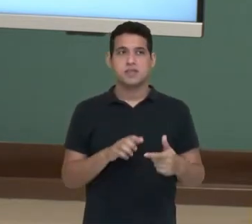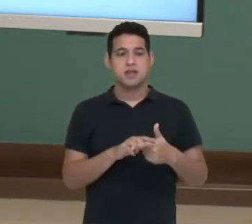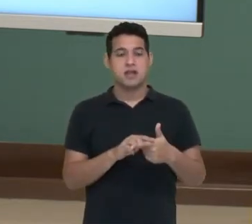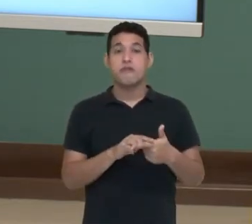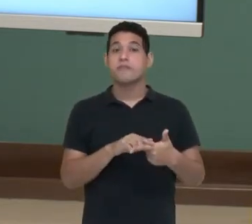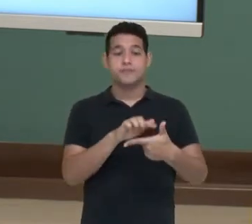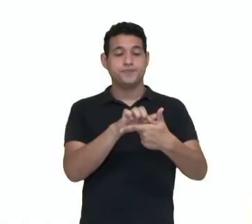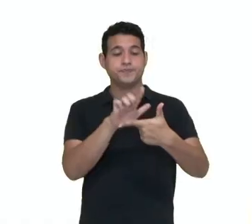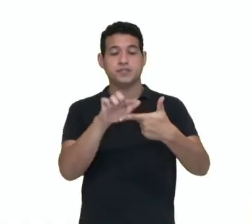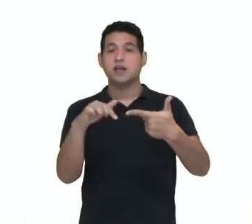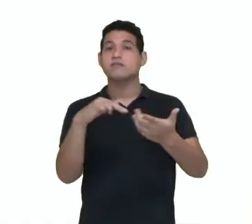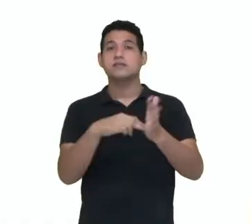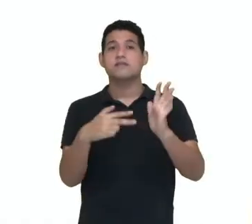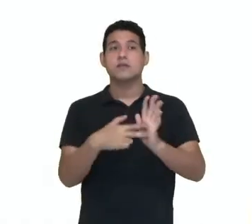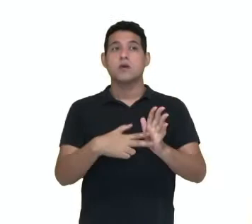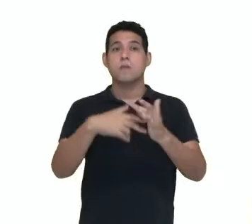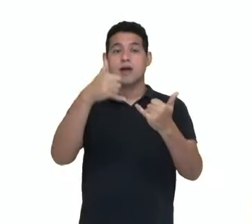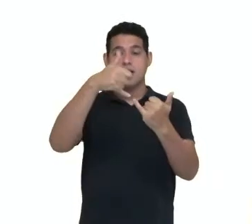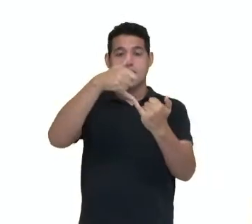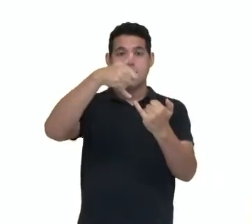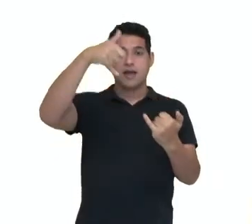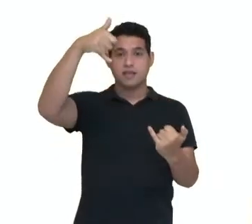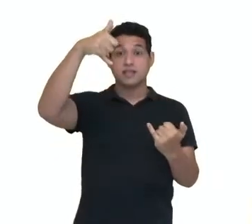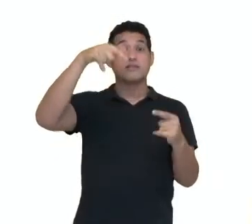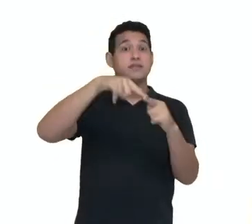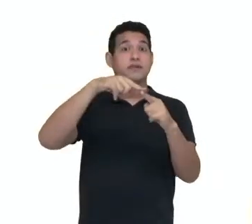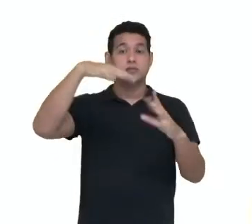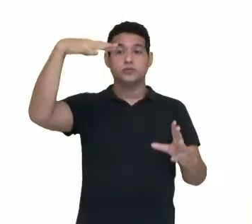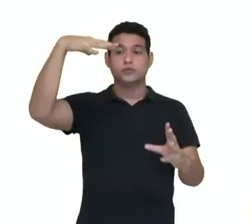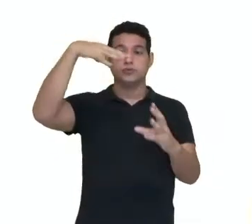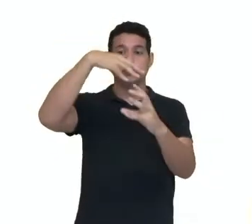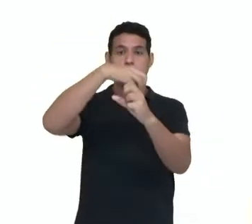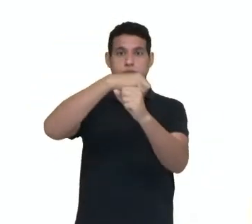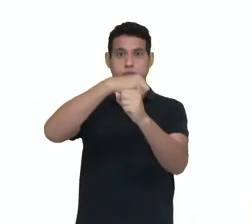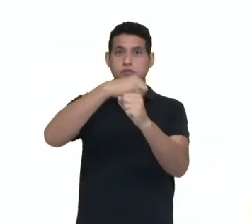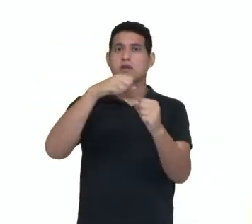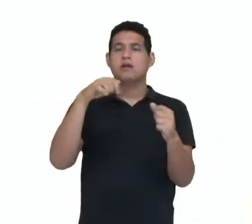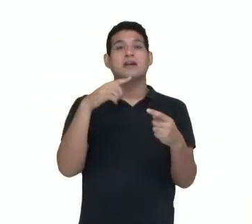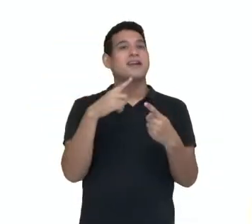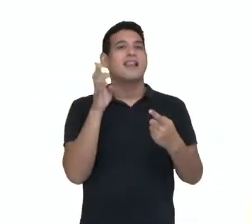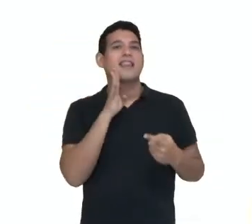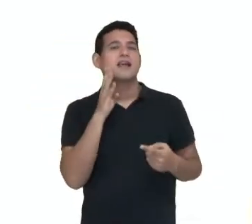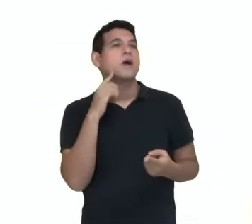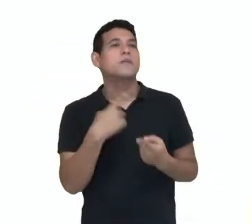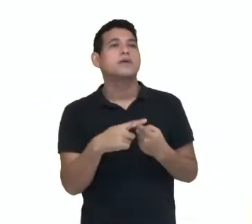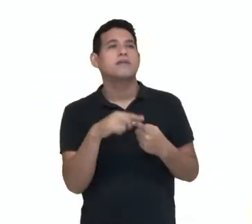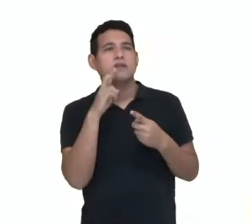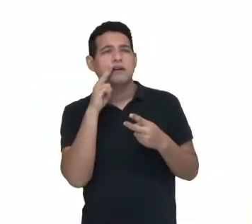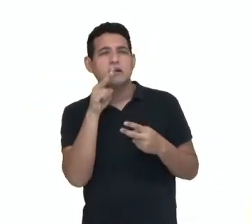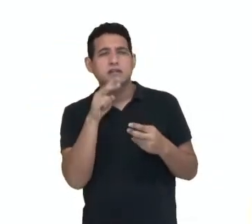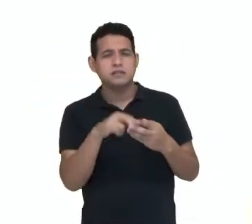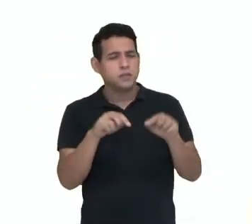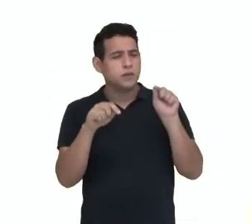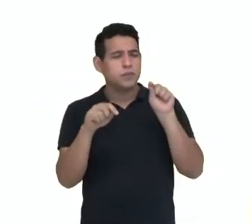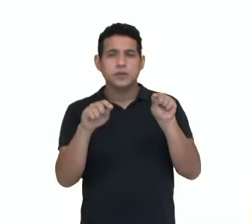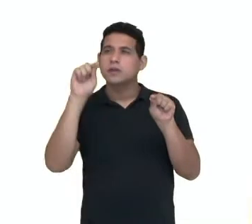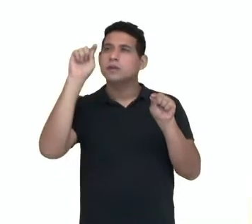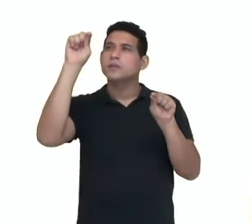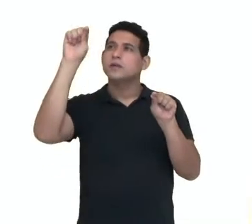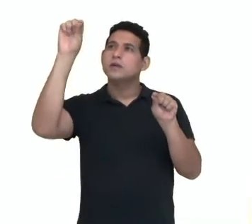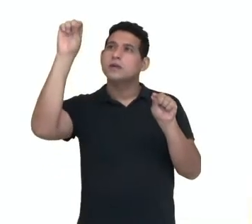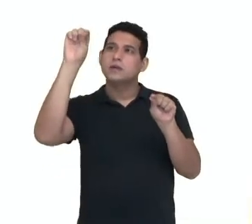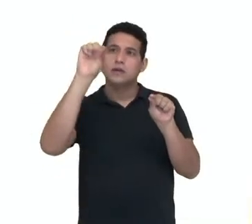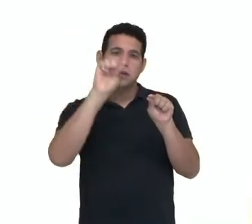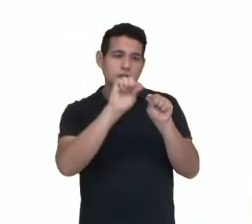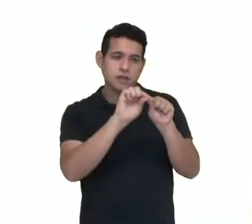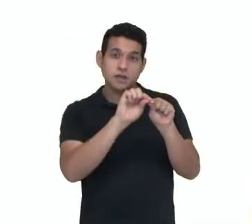uma reta. Você vai juntar esses pontos, ok? E é legal porque você vai enxergar que eles estão alinhados, tá